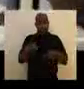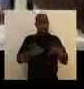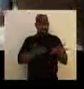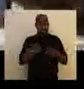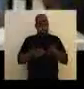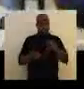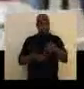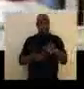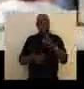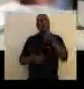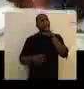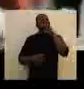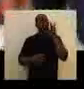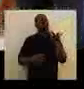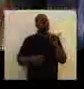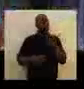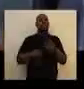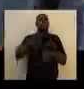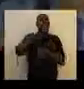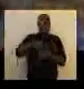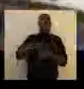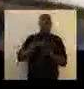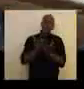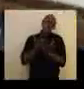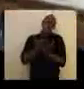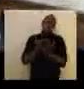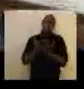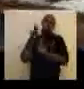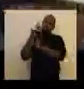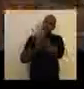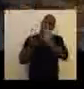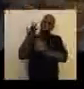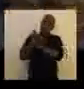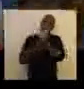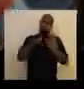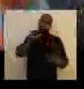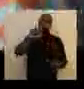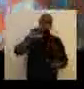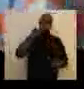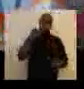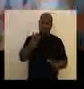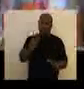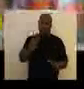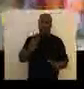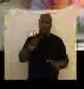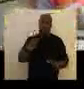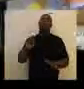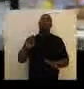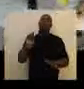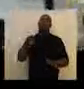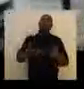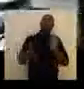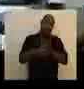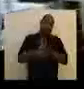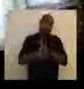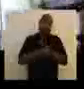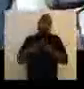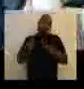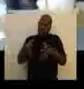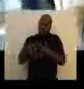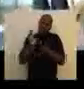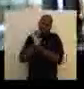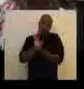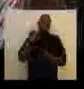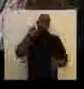língua de sinais brasileira, que é a língua que se utiliza, a comunidade surda, também se utiliza a